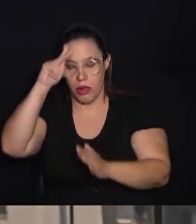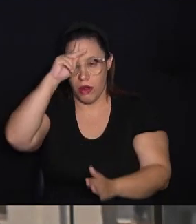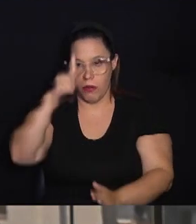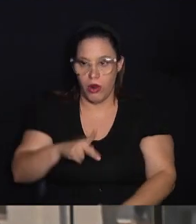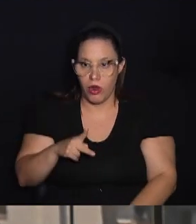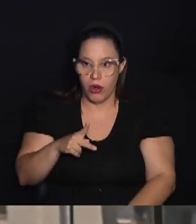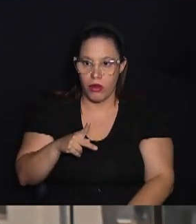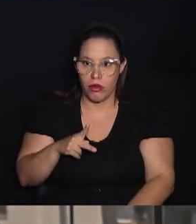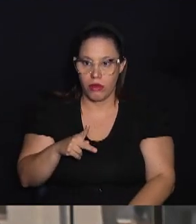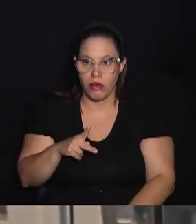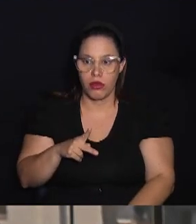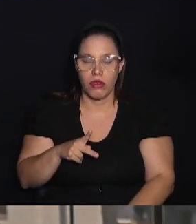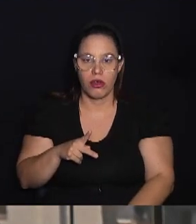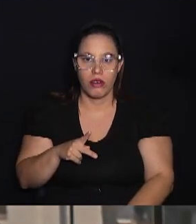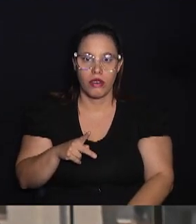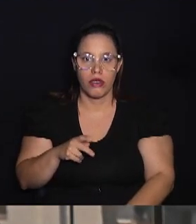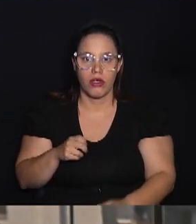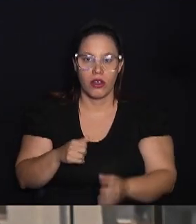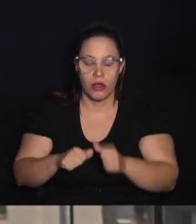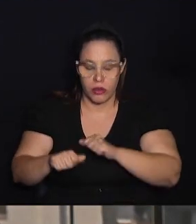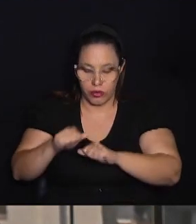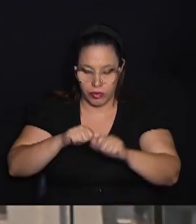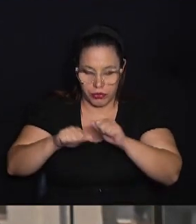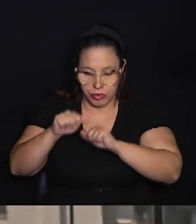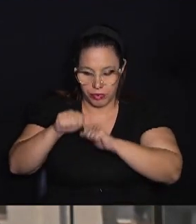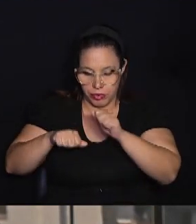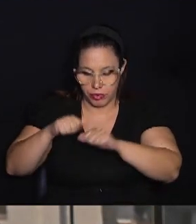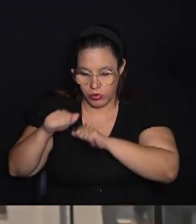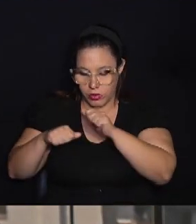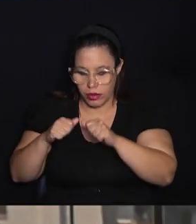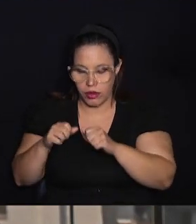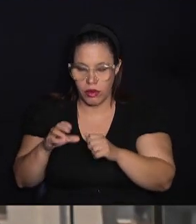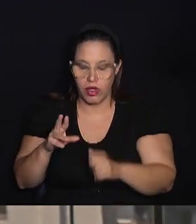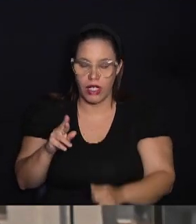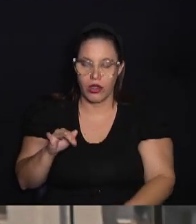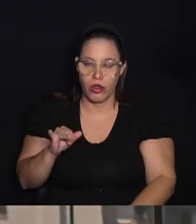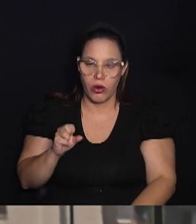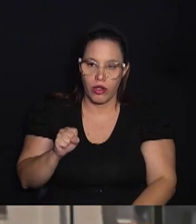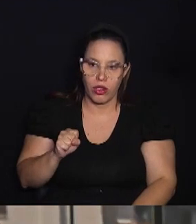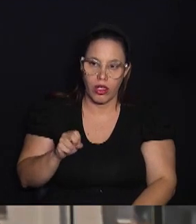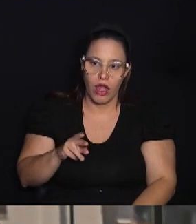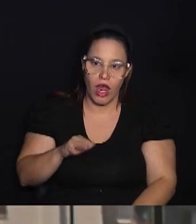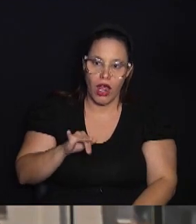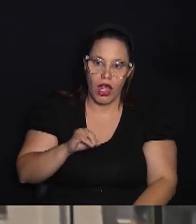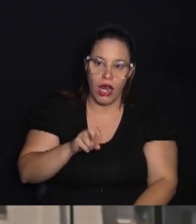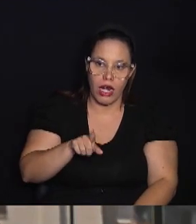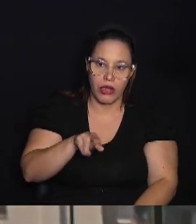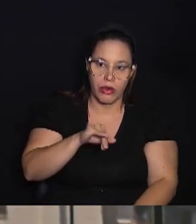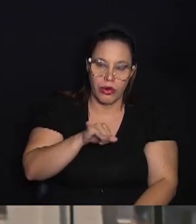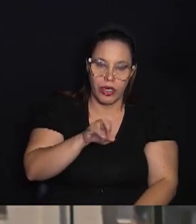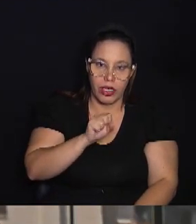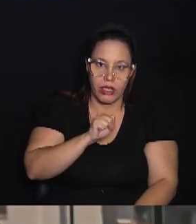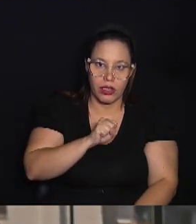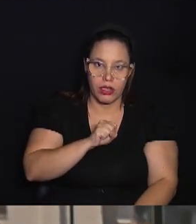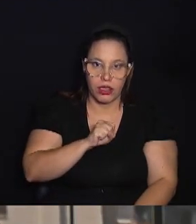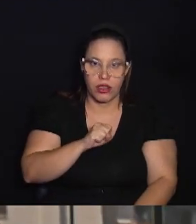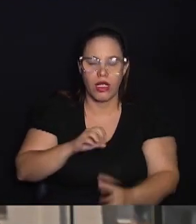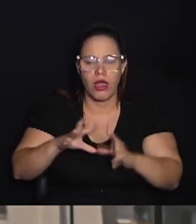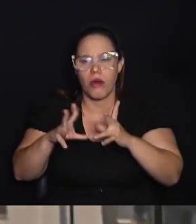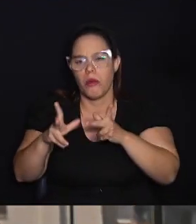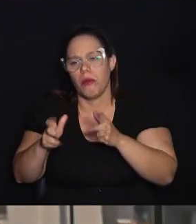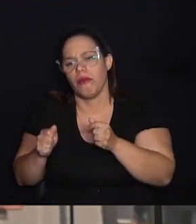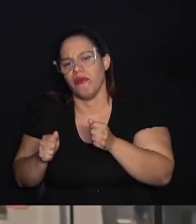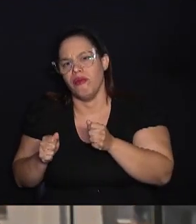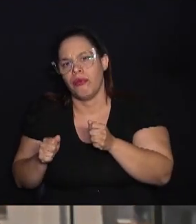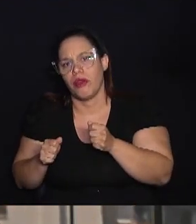assumir os cargos financeiros de cartórios eleitorais do interior do Estado atualmente a maioria dos cartórios ocupa